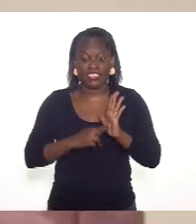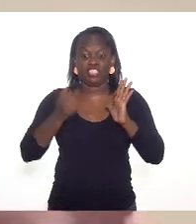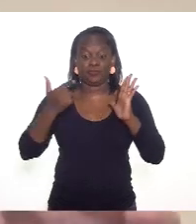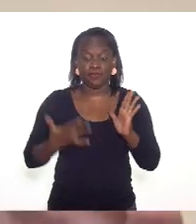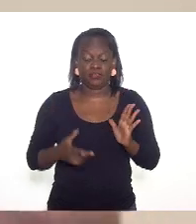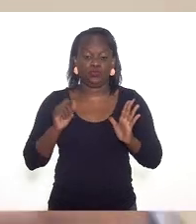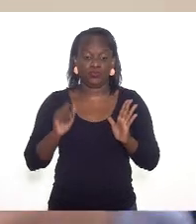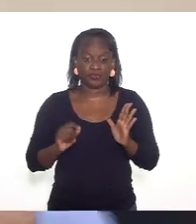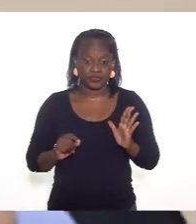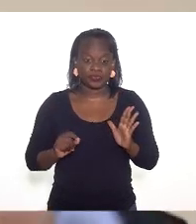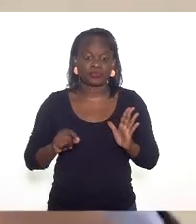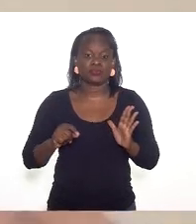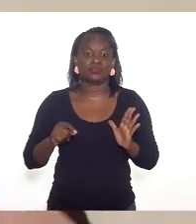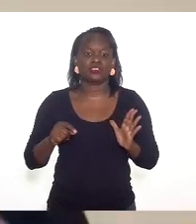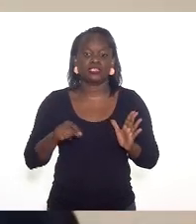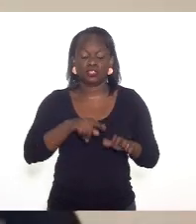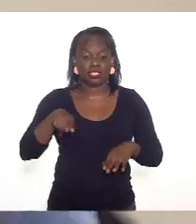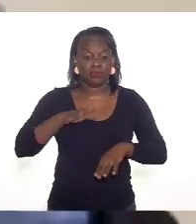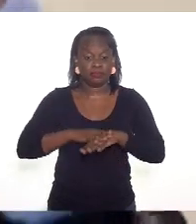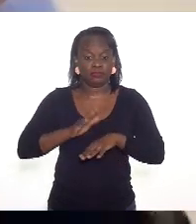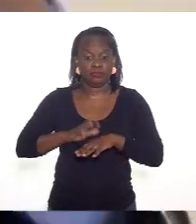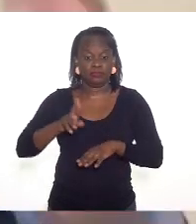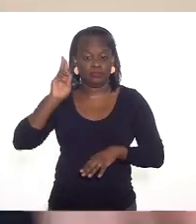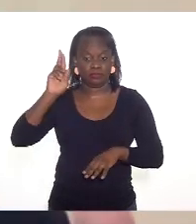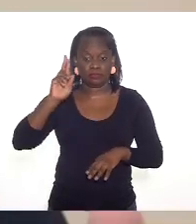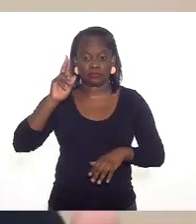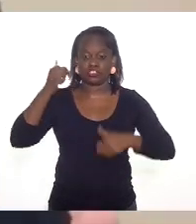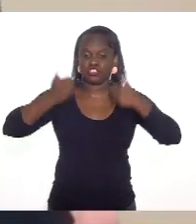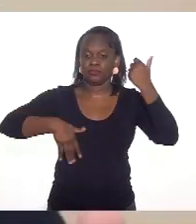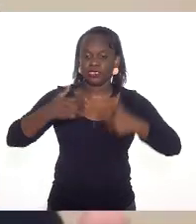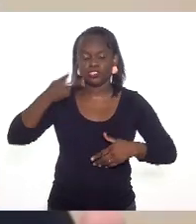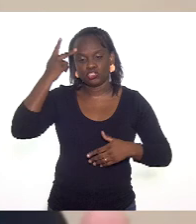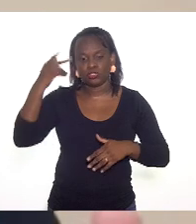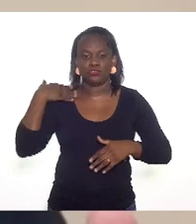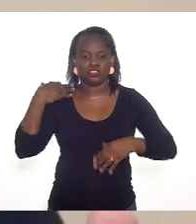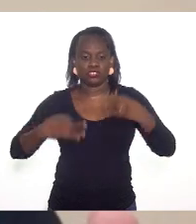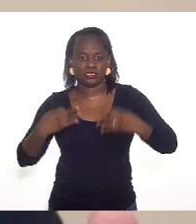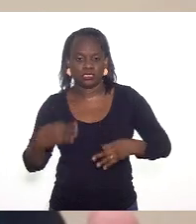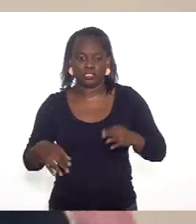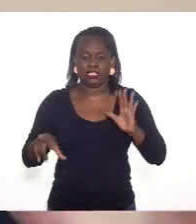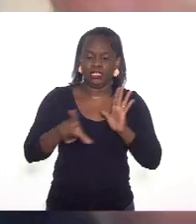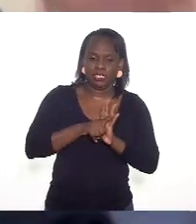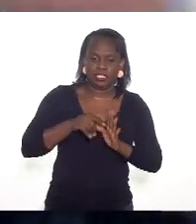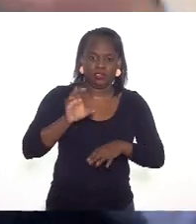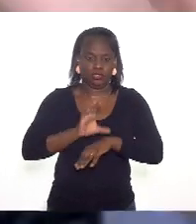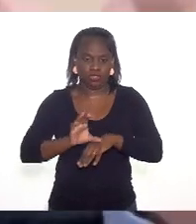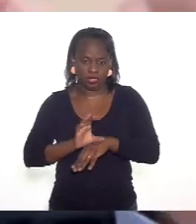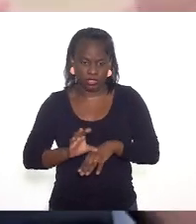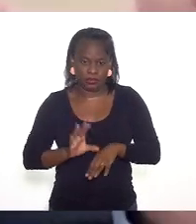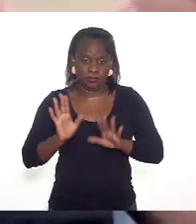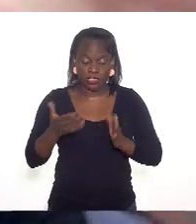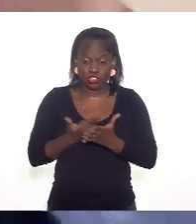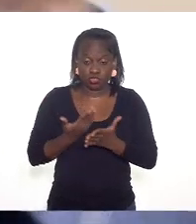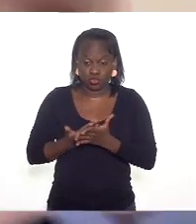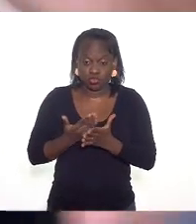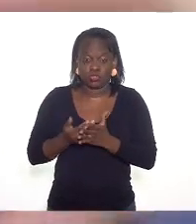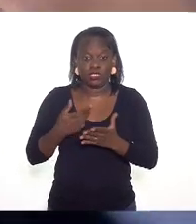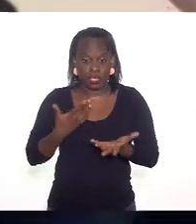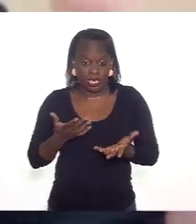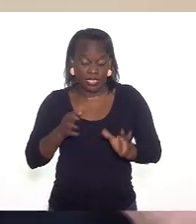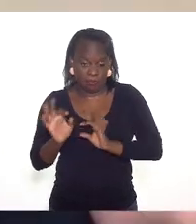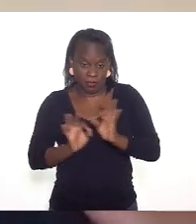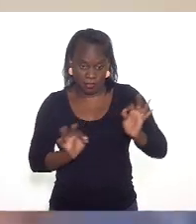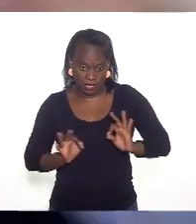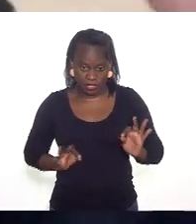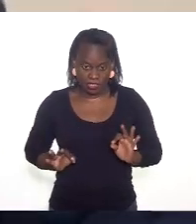diz que nos dá atribuição para falar sobre juridicidade, legalidade e constitucionalidade. Esse estudo que eu pretendo encaminhar